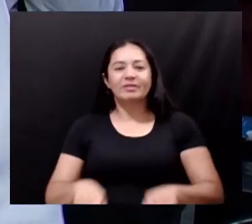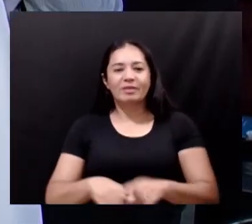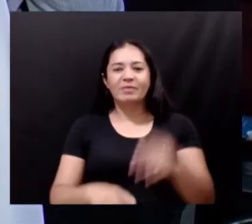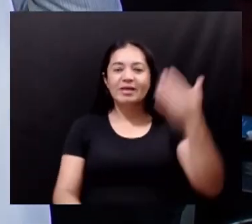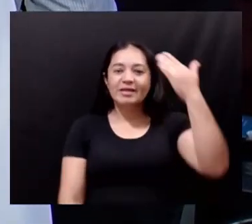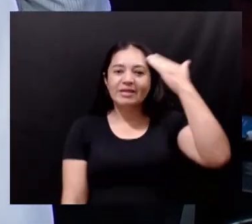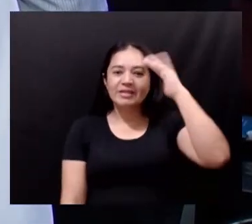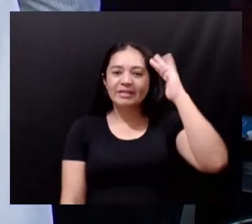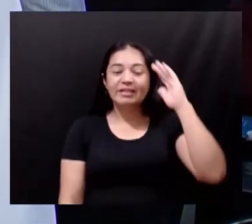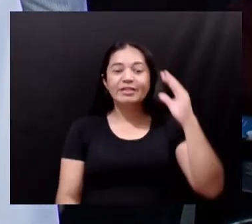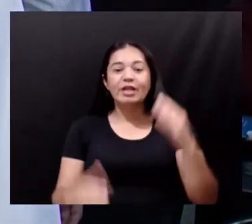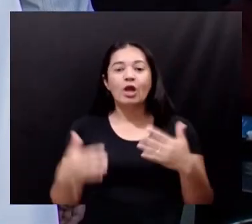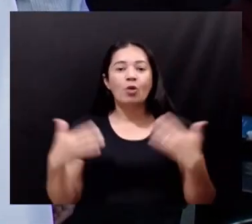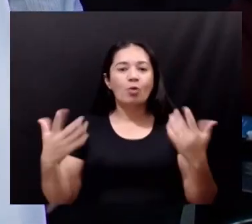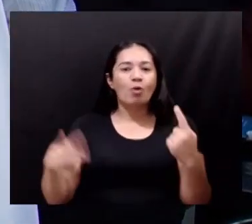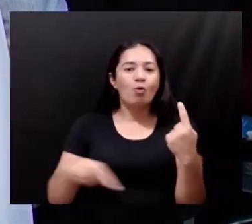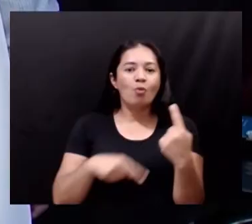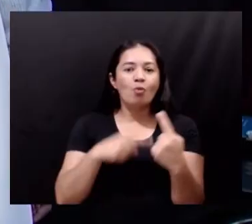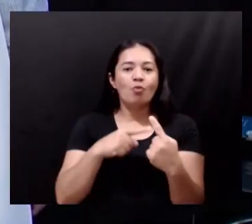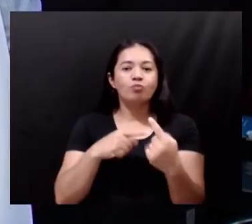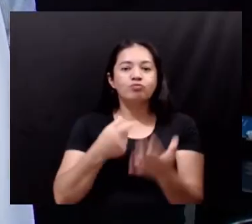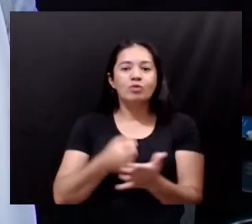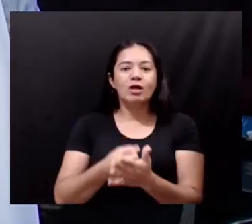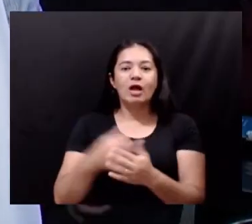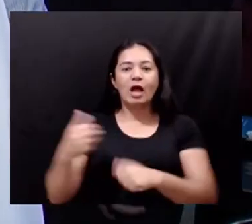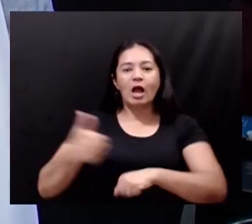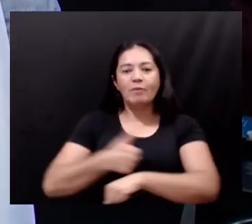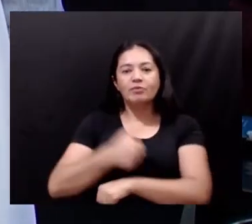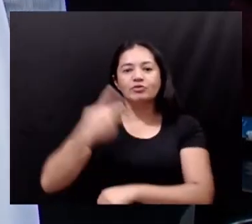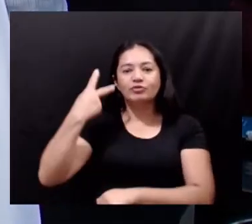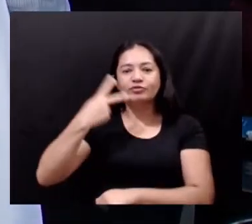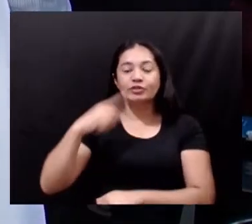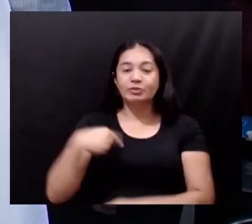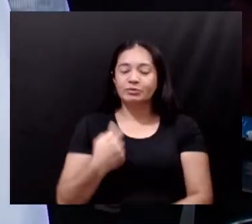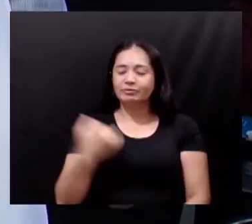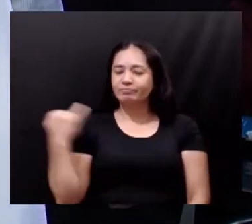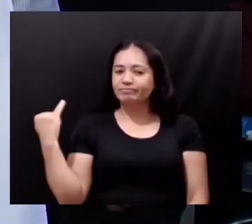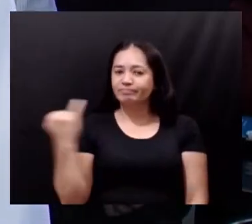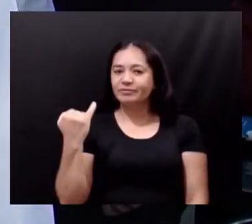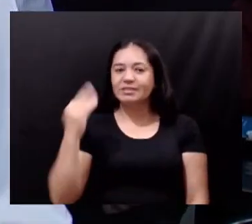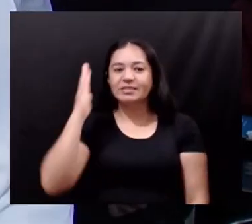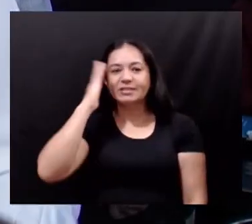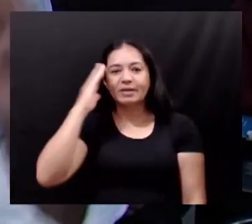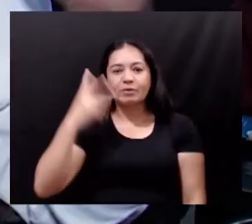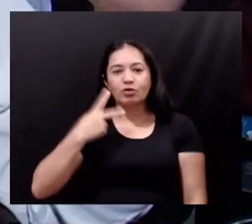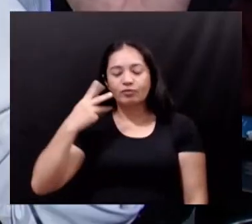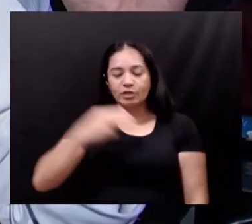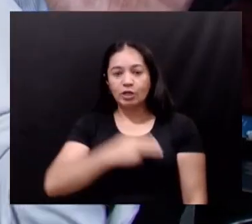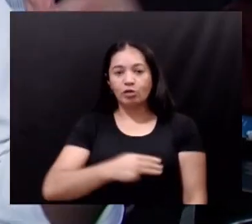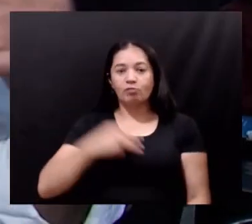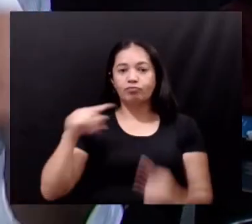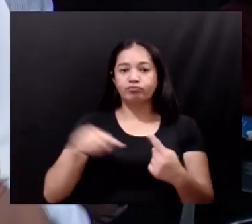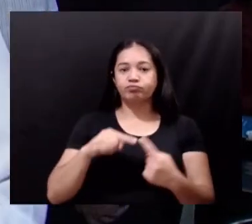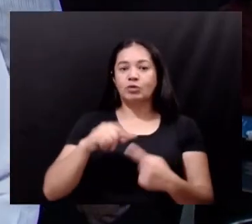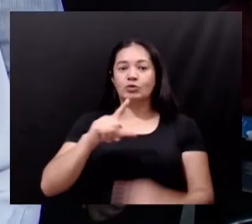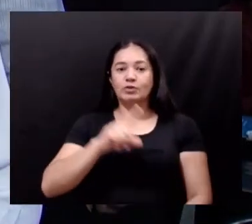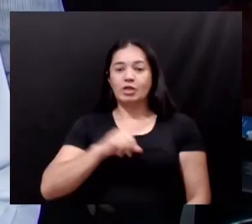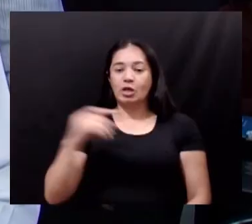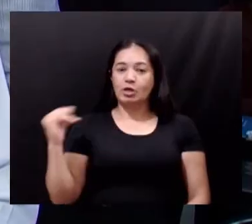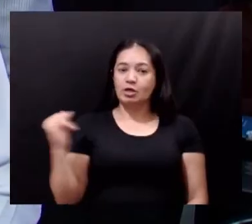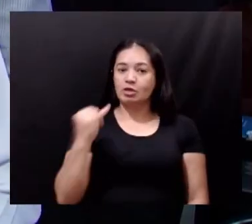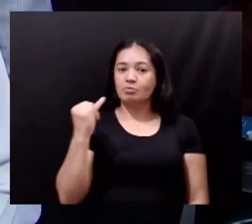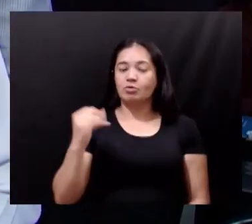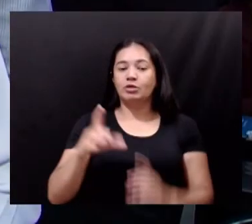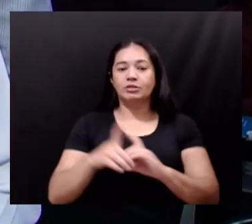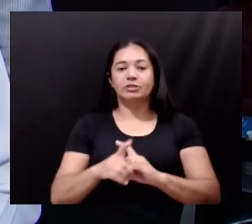do vereador, que para nós isso é fundamental, né? Entender que o vereador tem uma missão importante para a democracia e para o governo